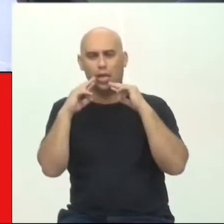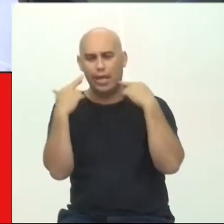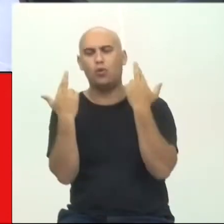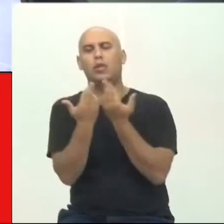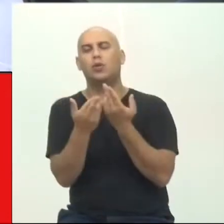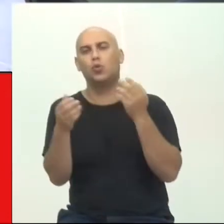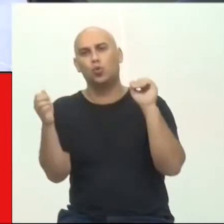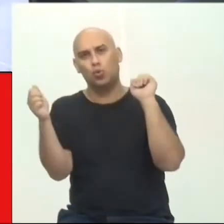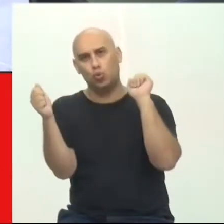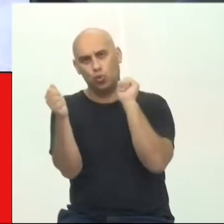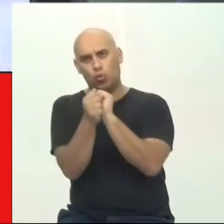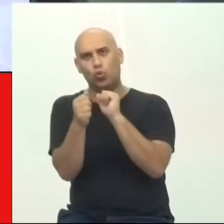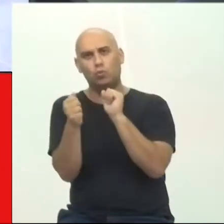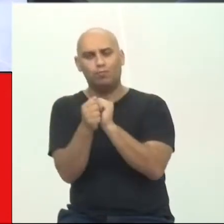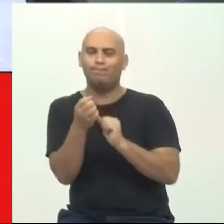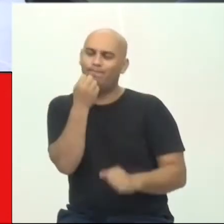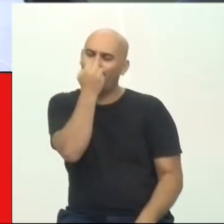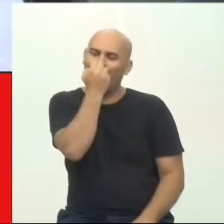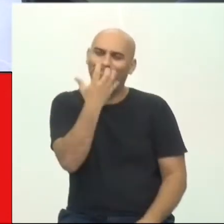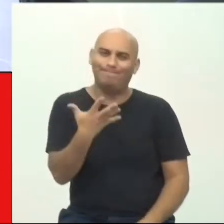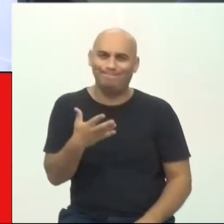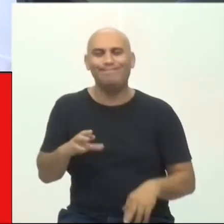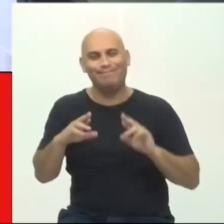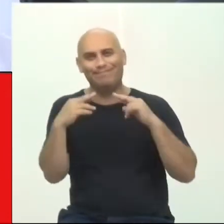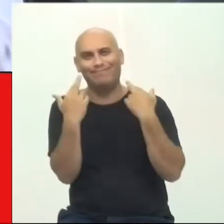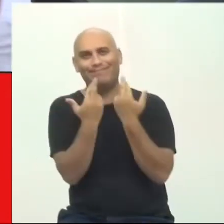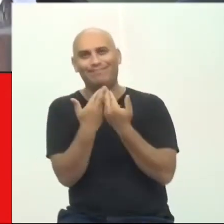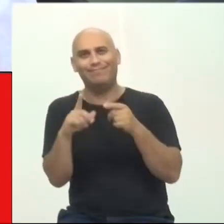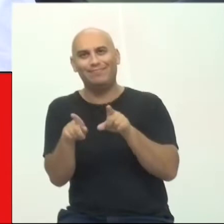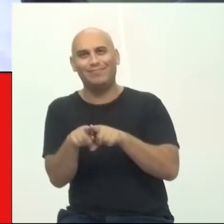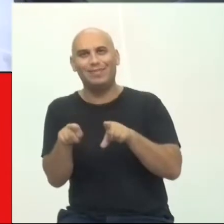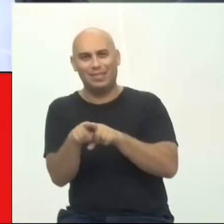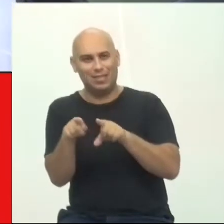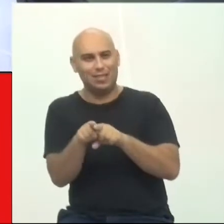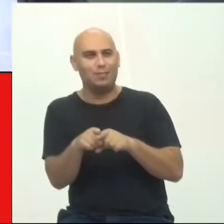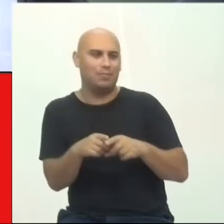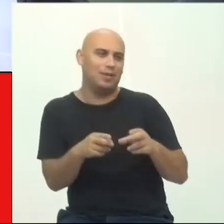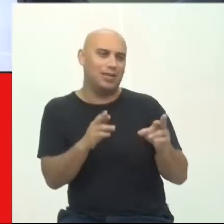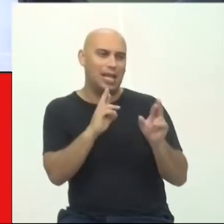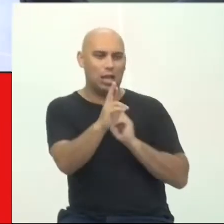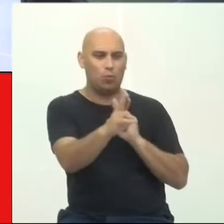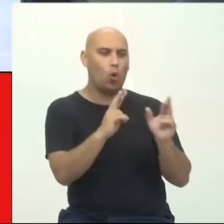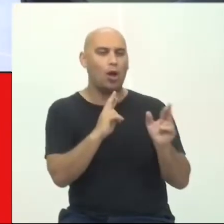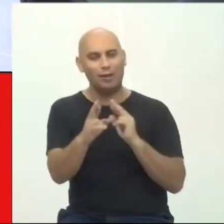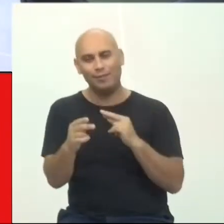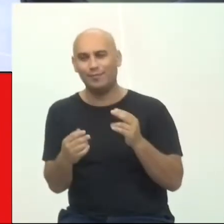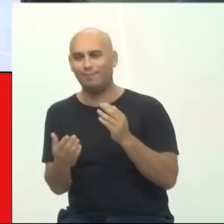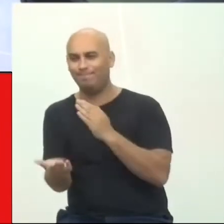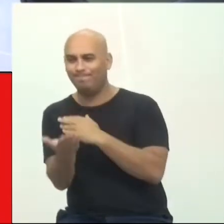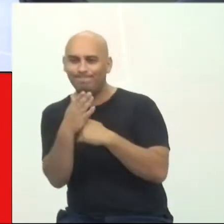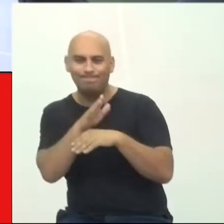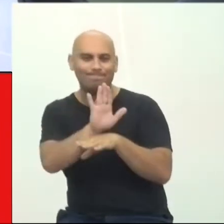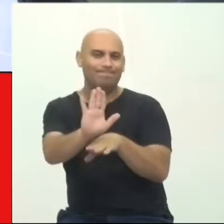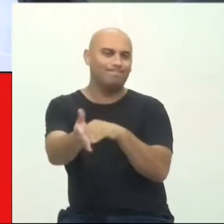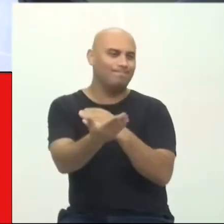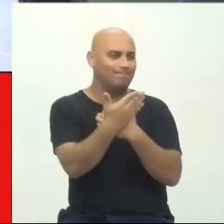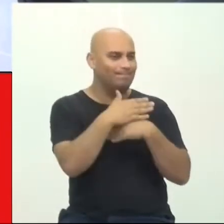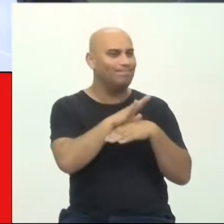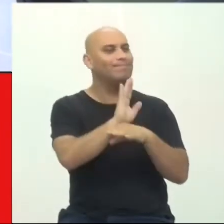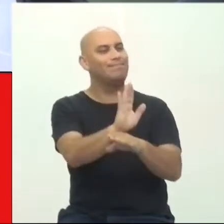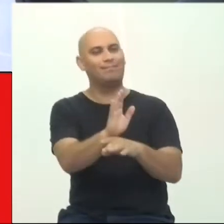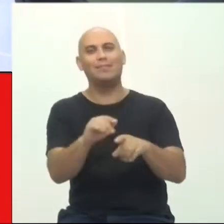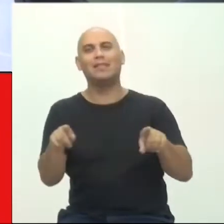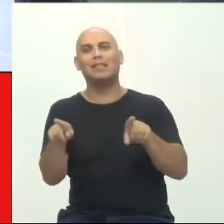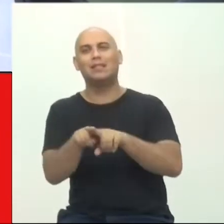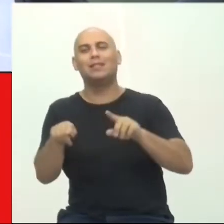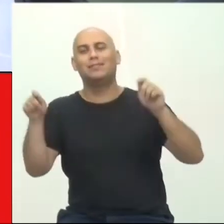governo, uma reunião muito boa, eu acredito que até para feedback, lá nos finalmente, estaremos todos juntos, para a gente fazer uma